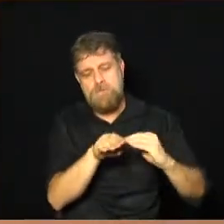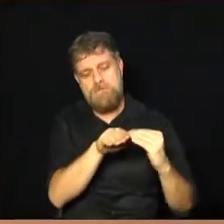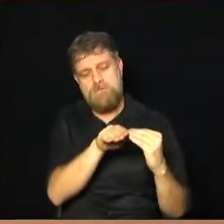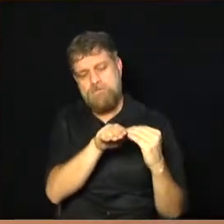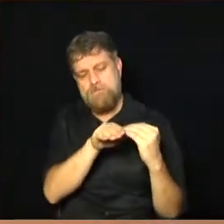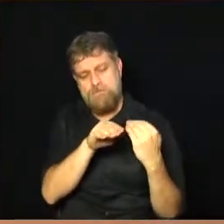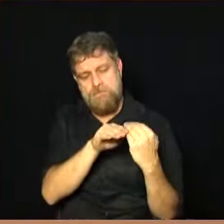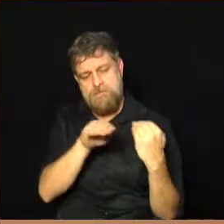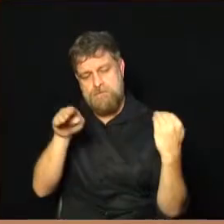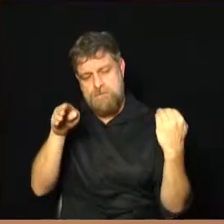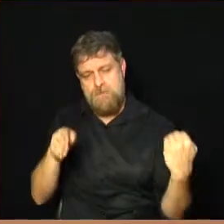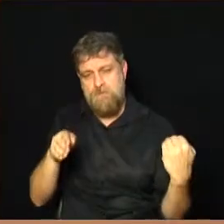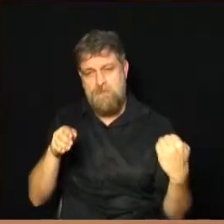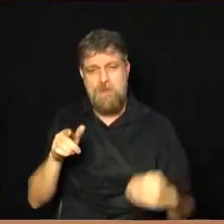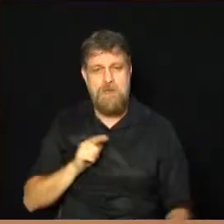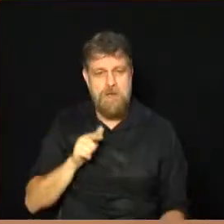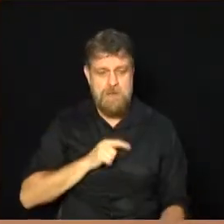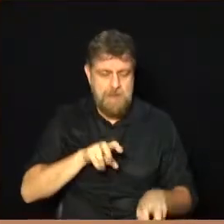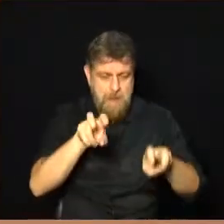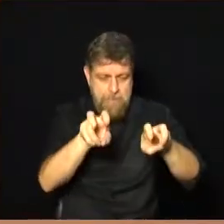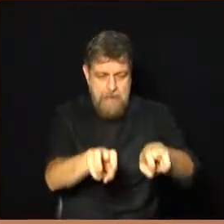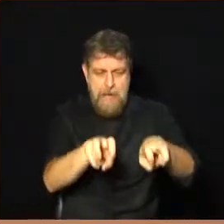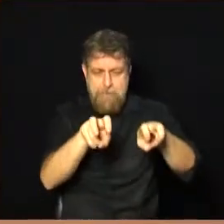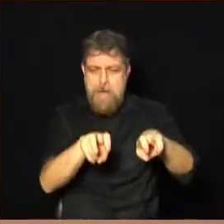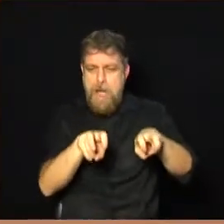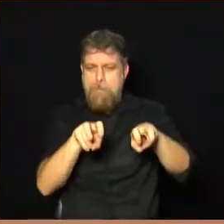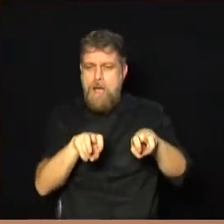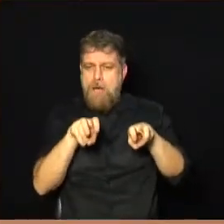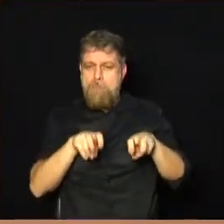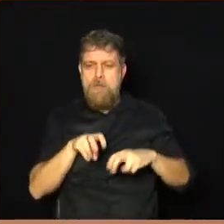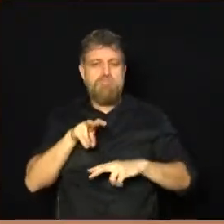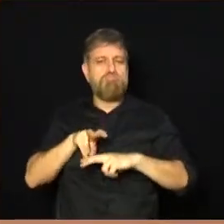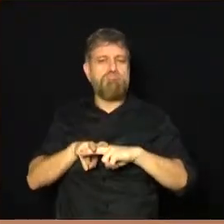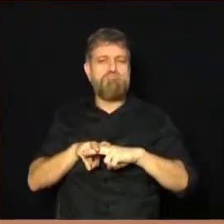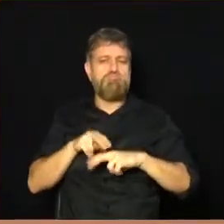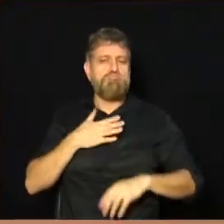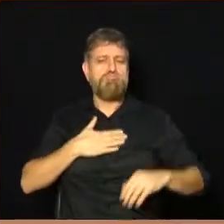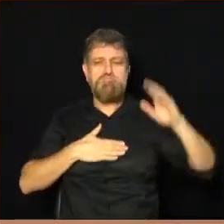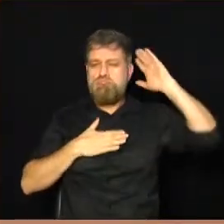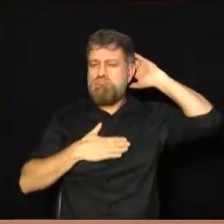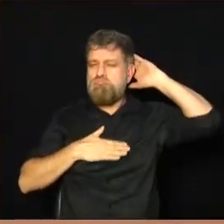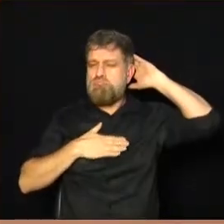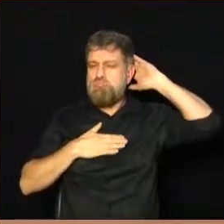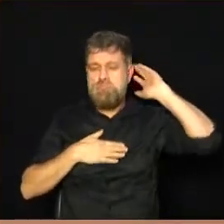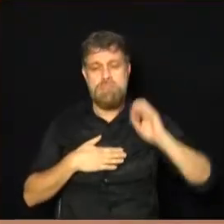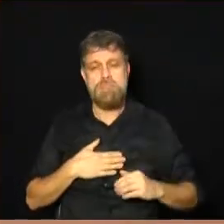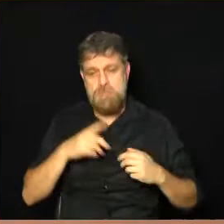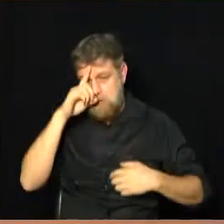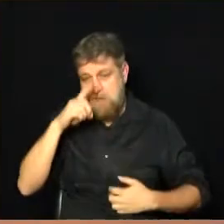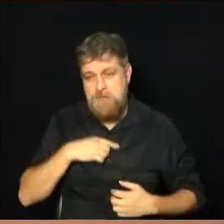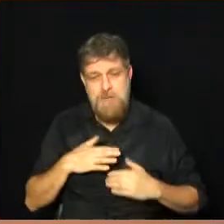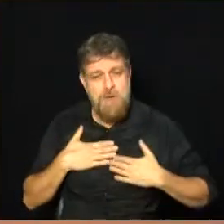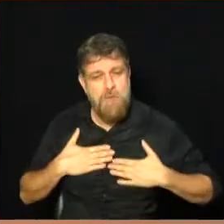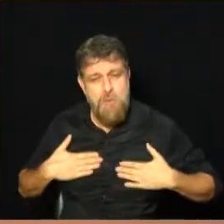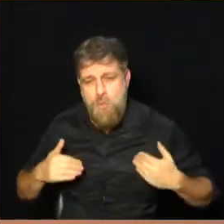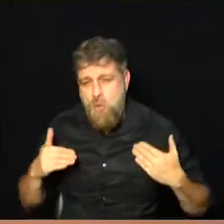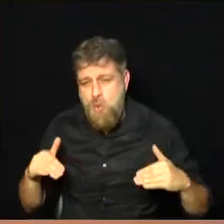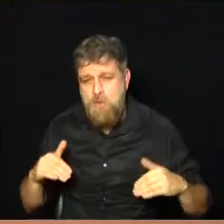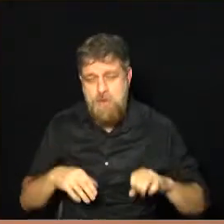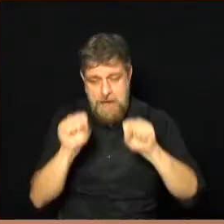elevado com os determinados assentos, as pessoas sentarem, assim por diante. Então, essa é uma outra característica do sistema. Tudo